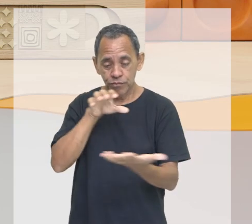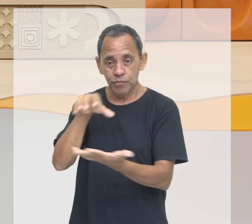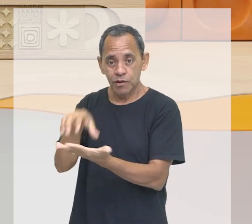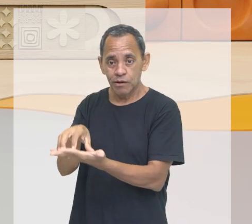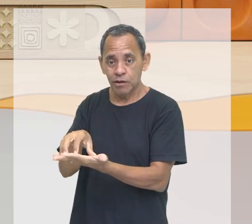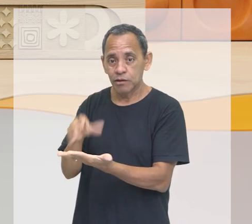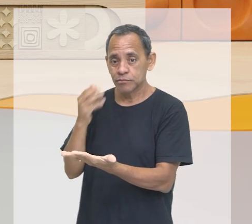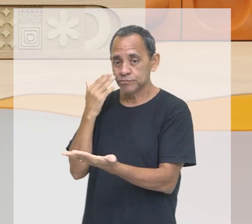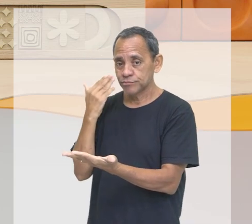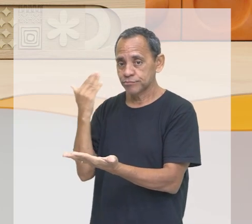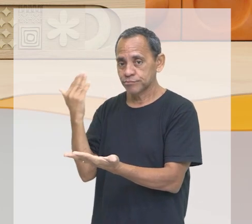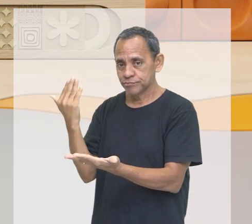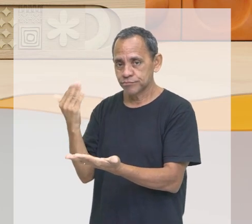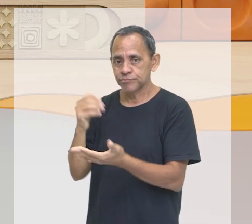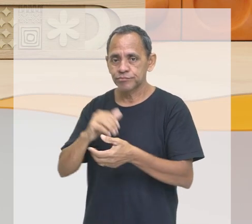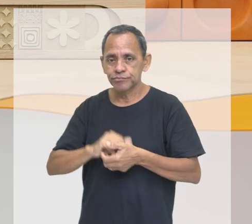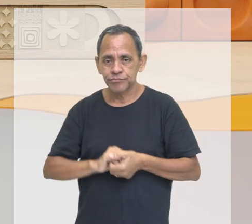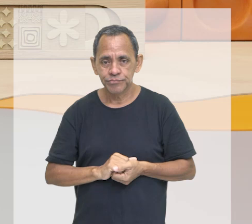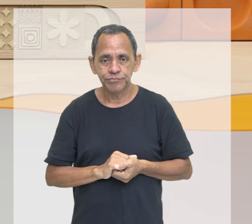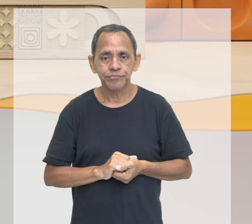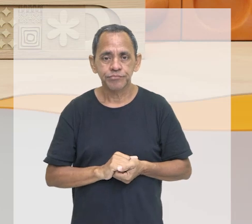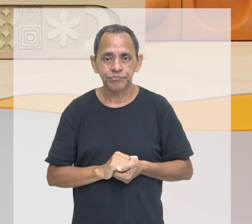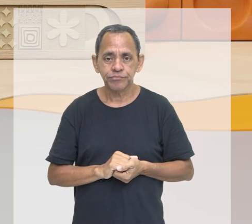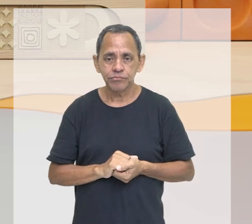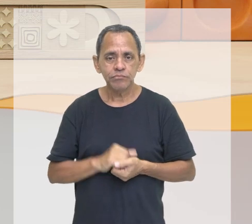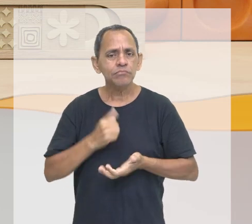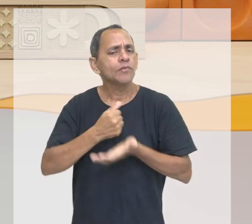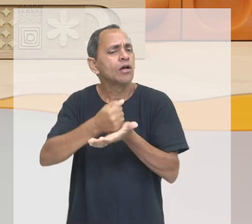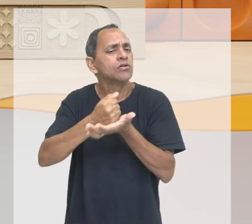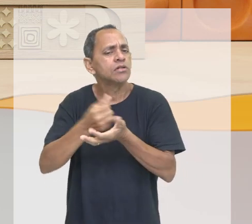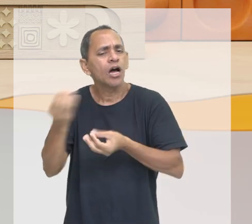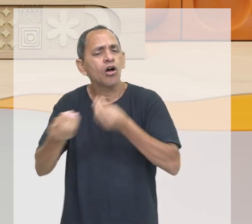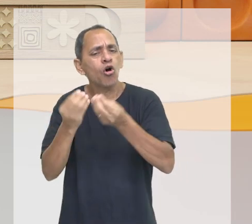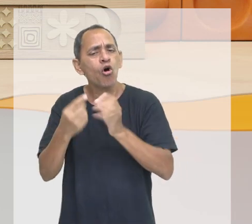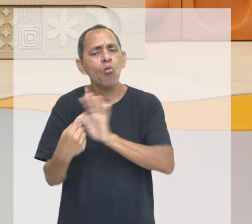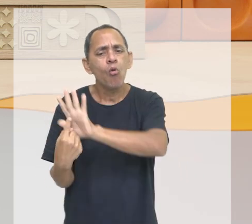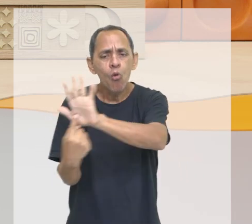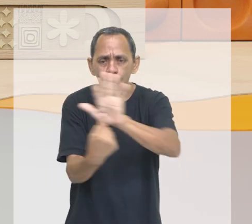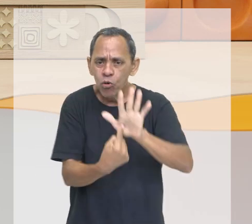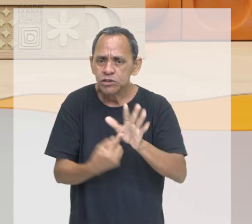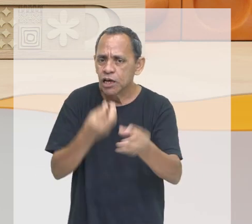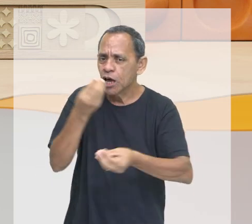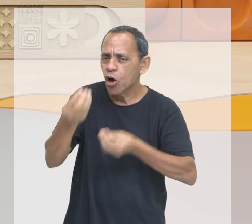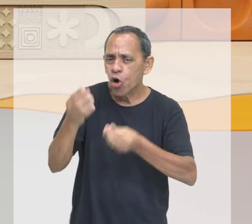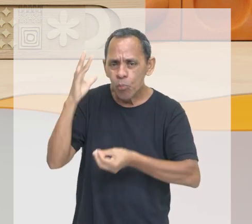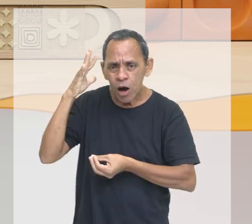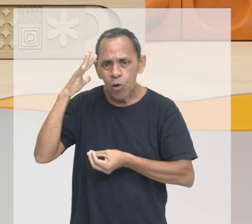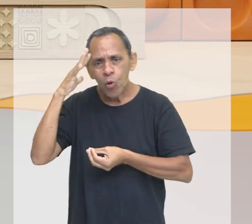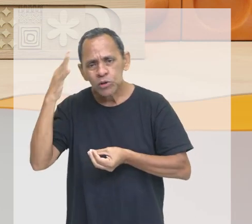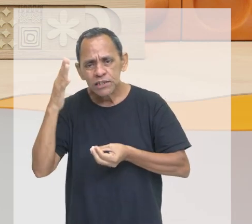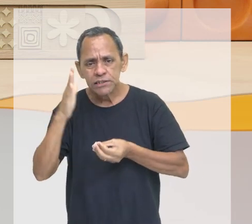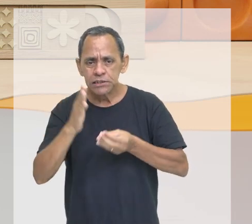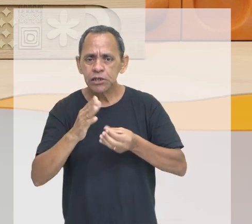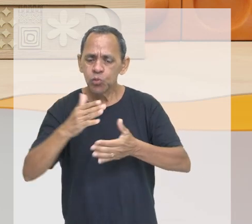um quadro que vai nos ajudar, basicamente, a nos mostrar como que